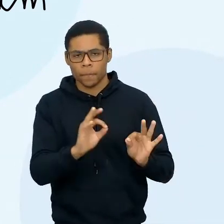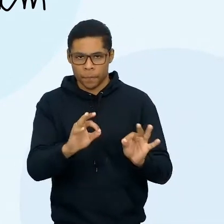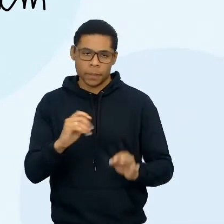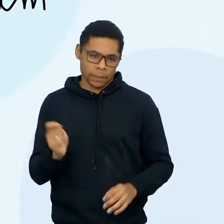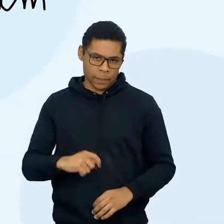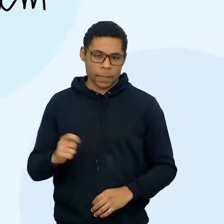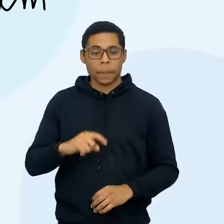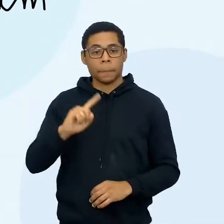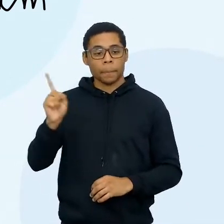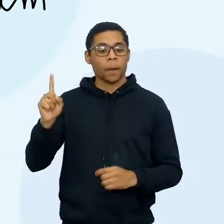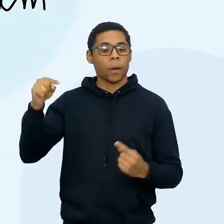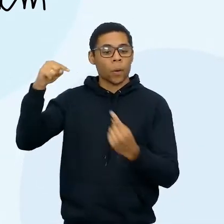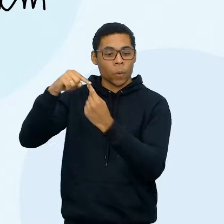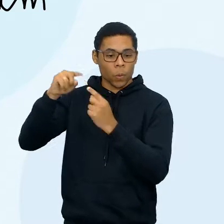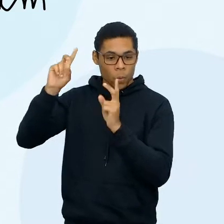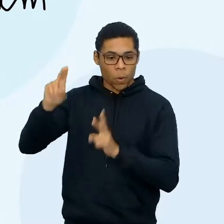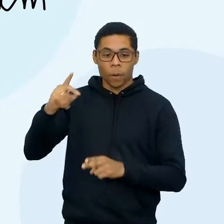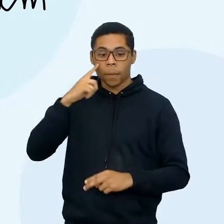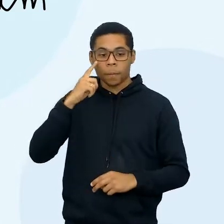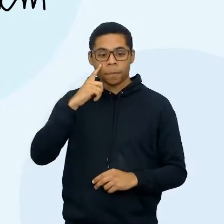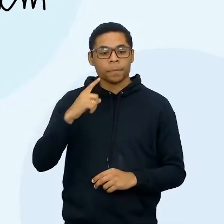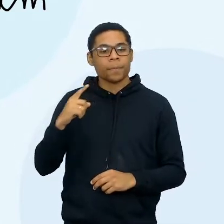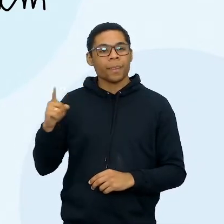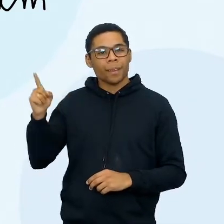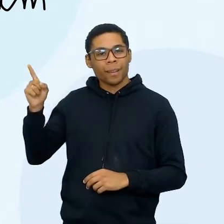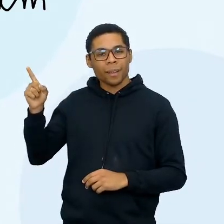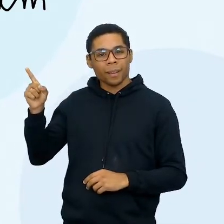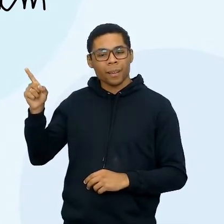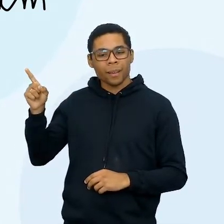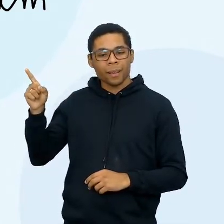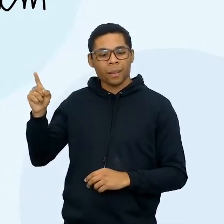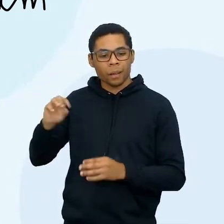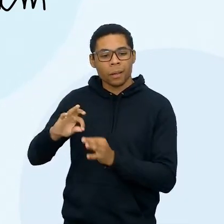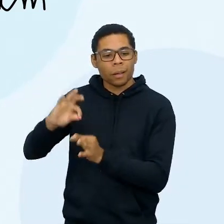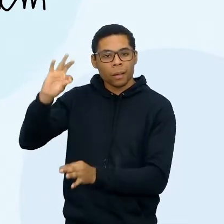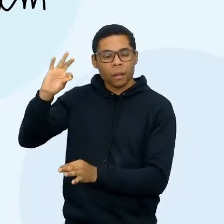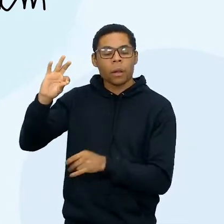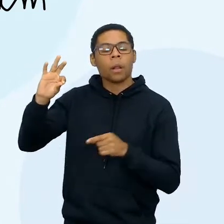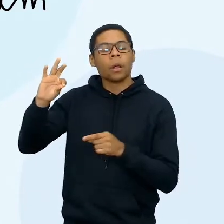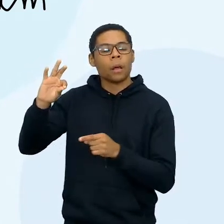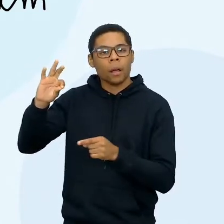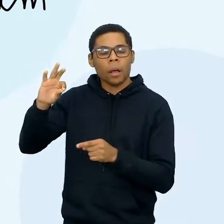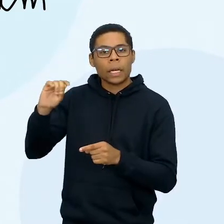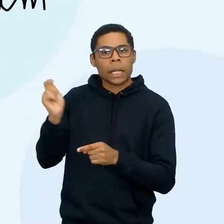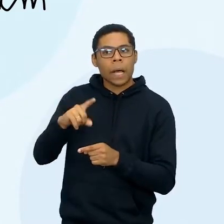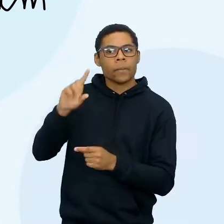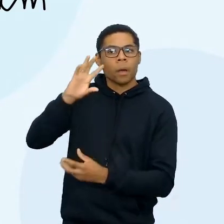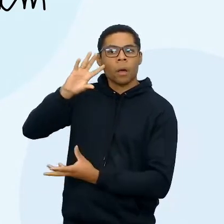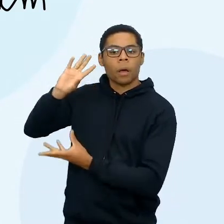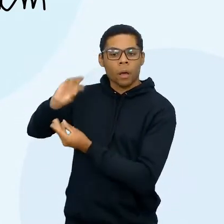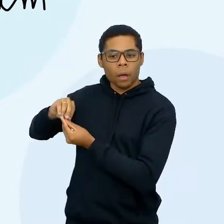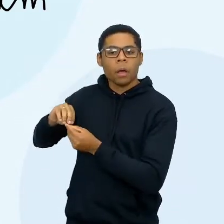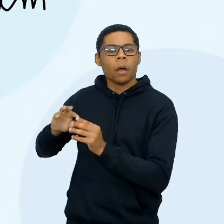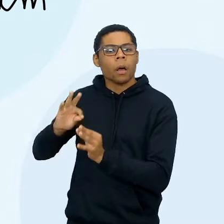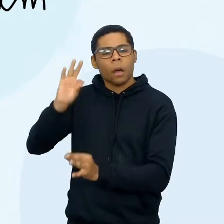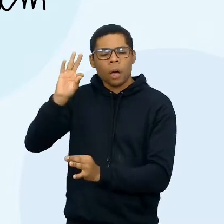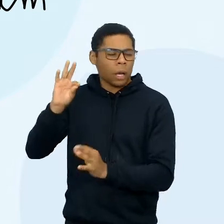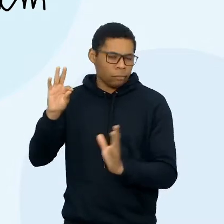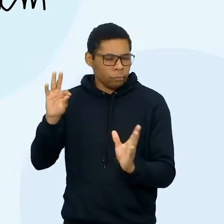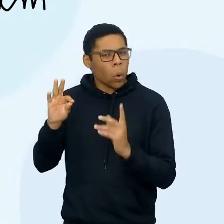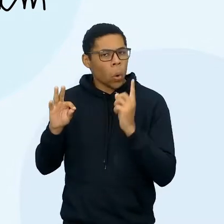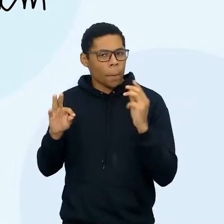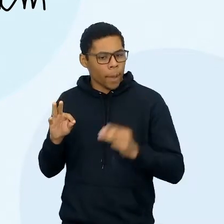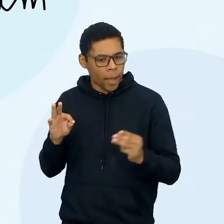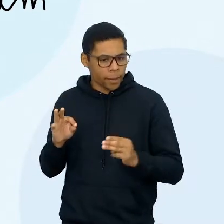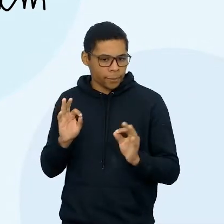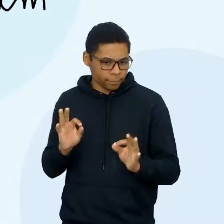medida aqui, ó, é uma medida que dá para a gente usar como um parâmetro, né? Ela corresponde a 1 metro, né? A 1